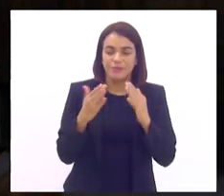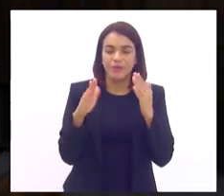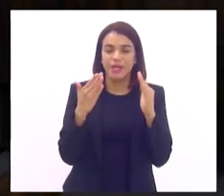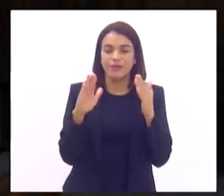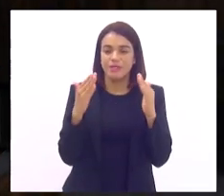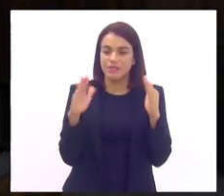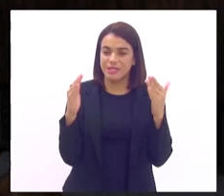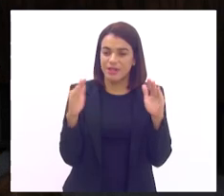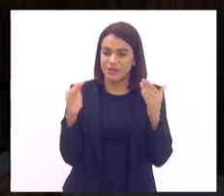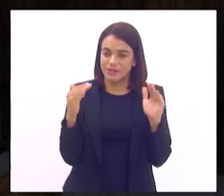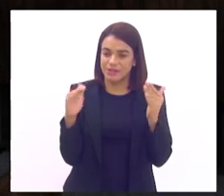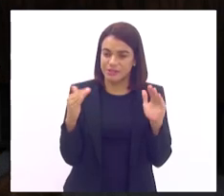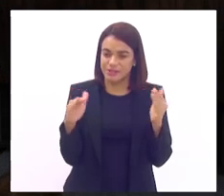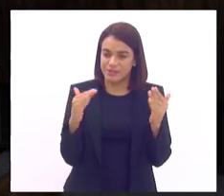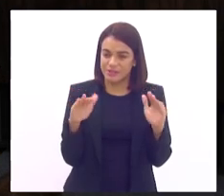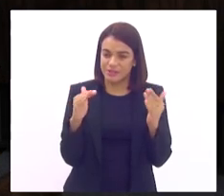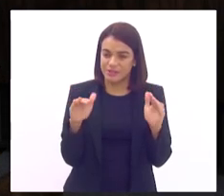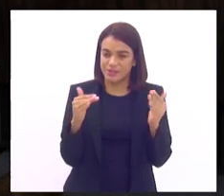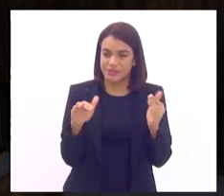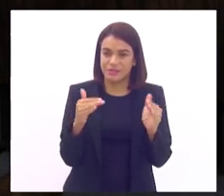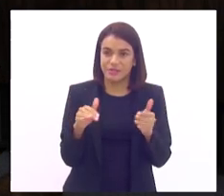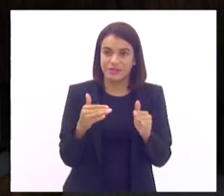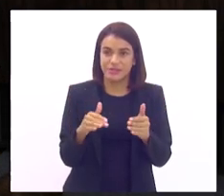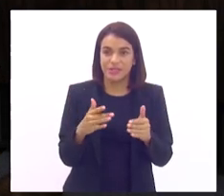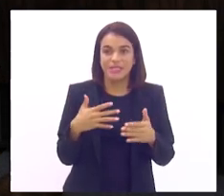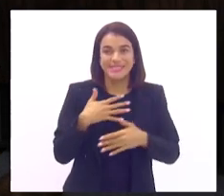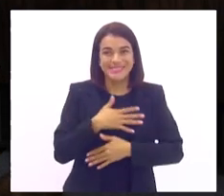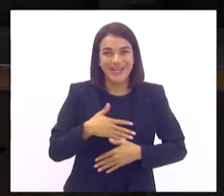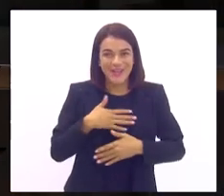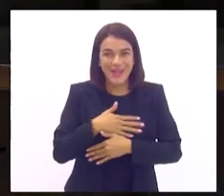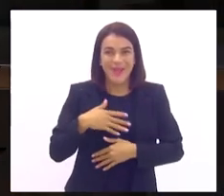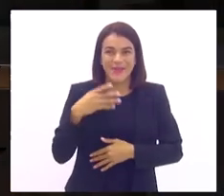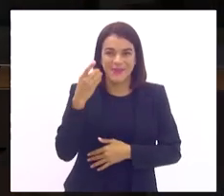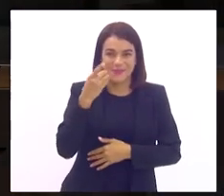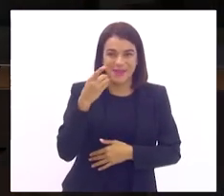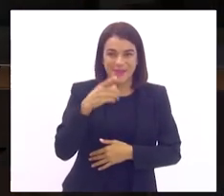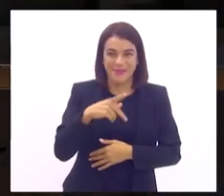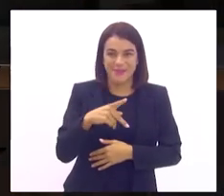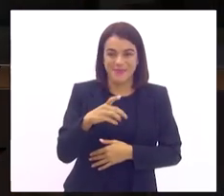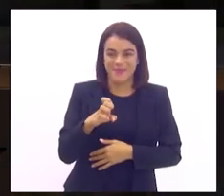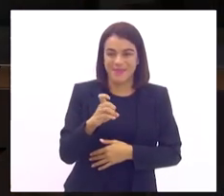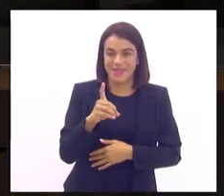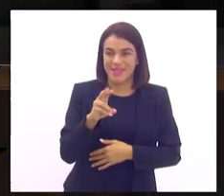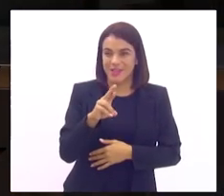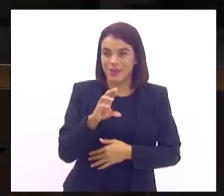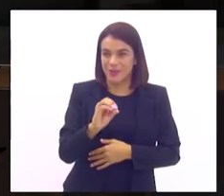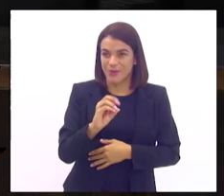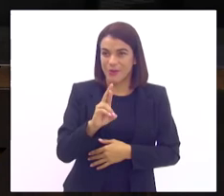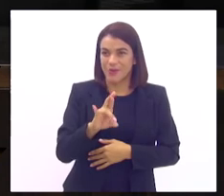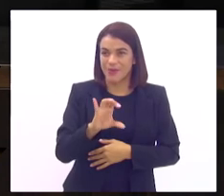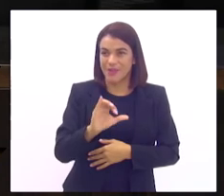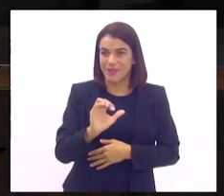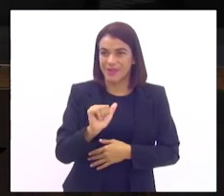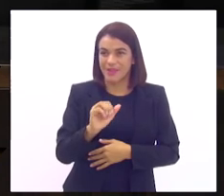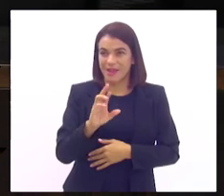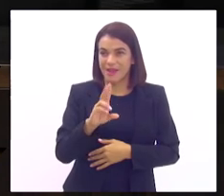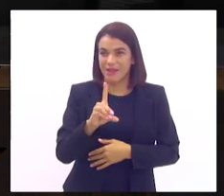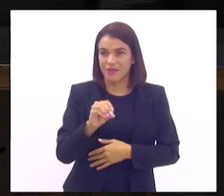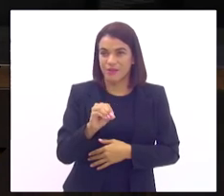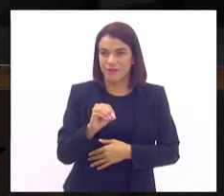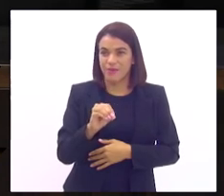Cadê ele? Ele foi embora. Queria saudar o deputado Pedro Ricardo, está ainda aí? Deputado Pedro Ricardo? Esteve